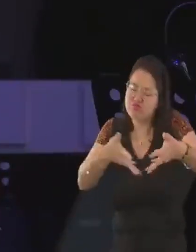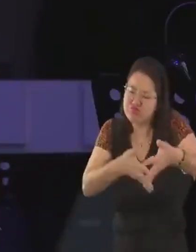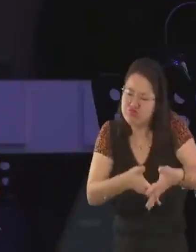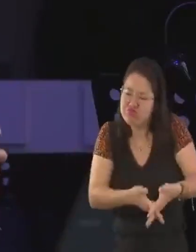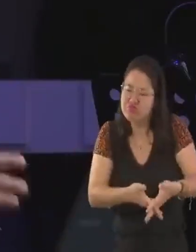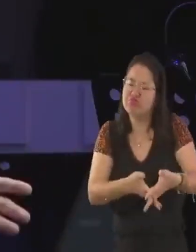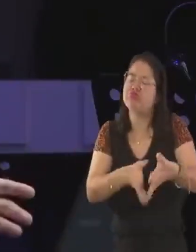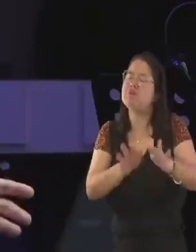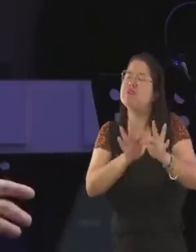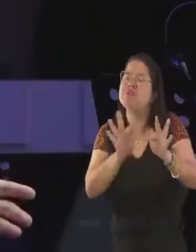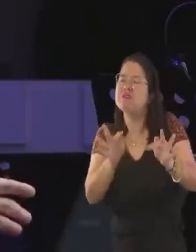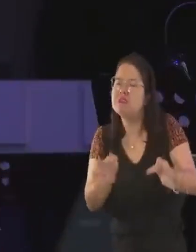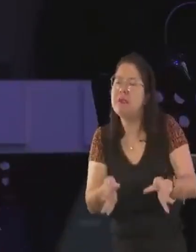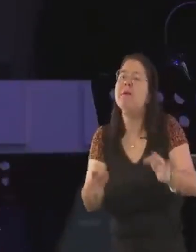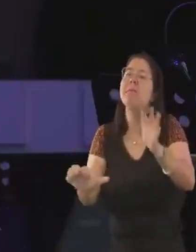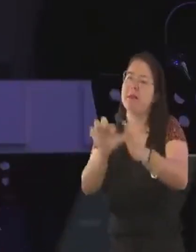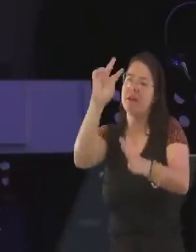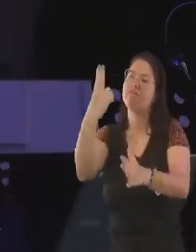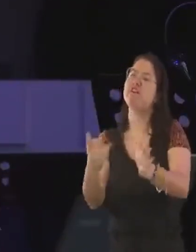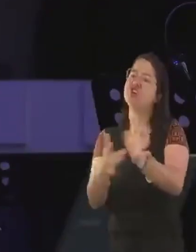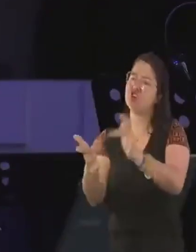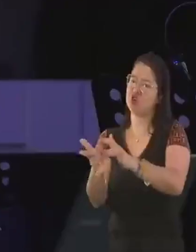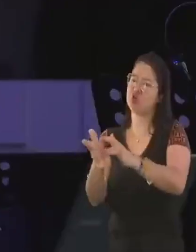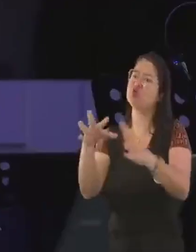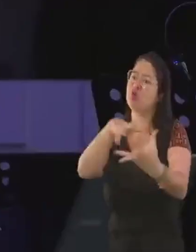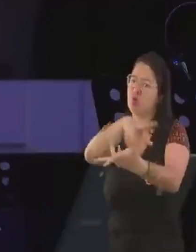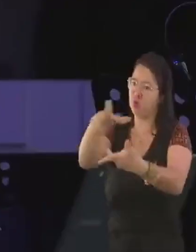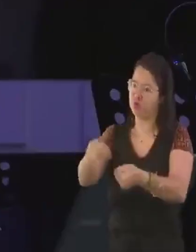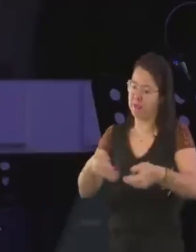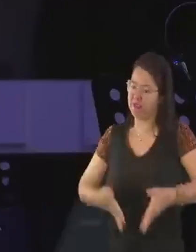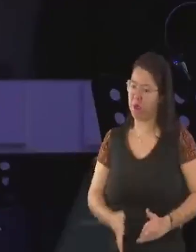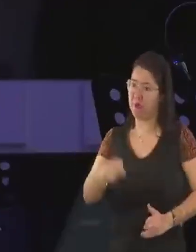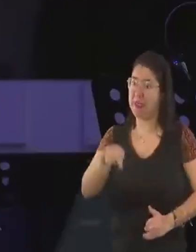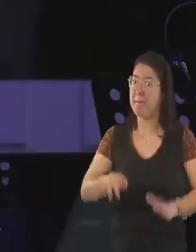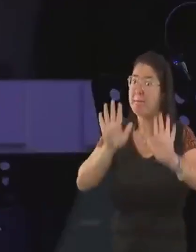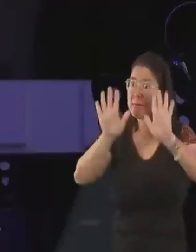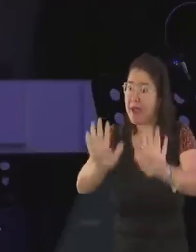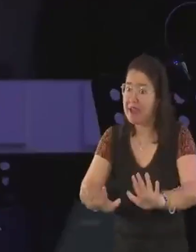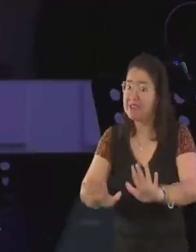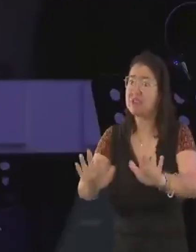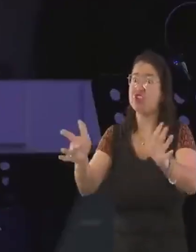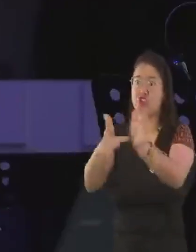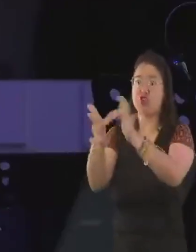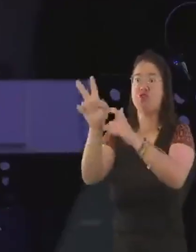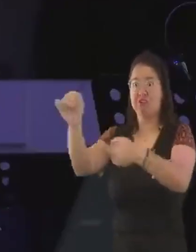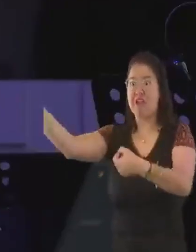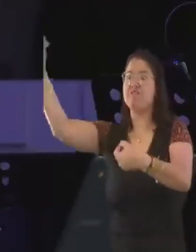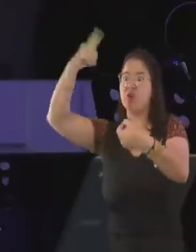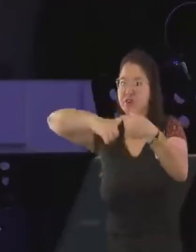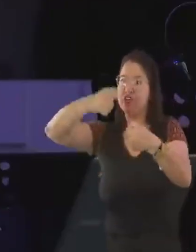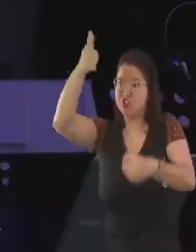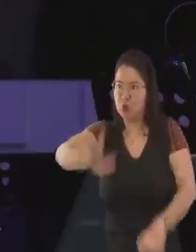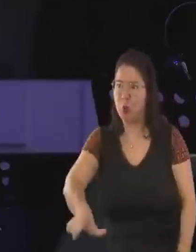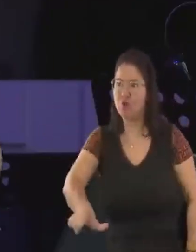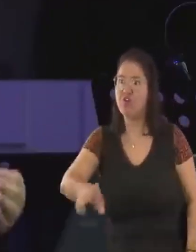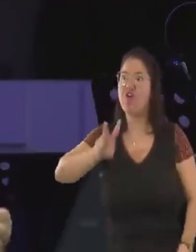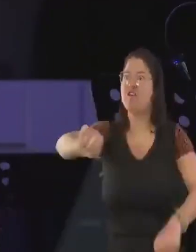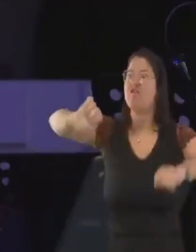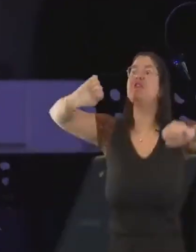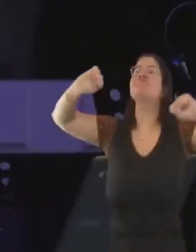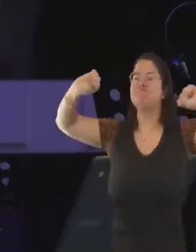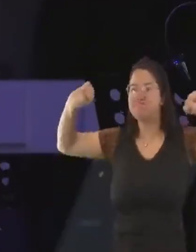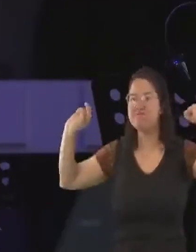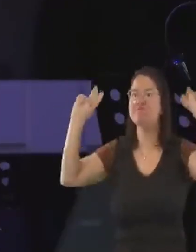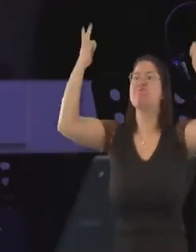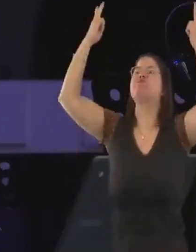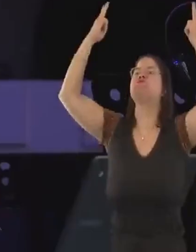seguir. Assim foi a primeira vinda, mas a sua segunda vinda será majestosa e vitoriosa. Jesus